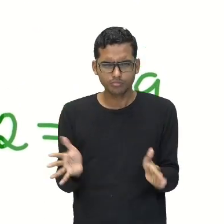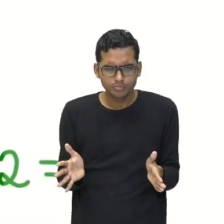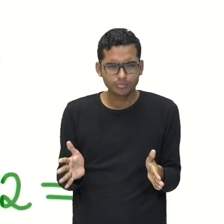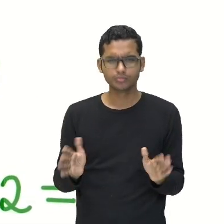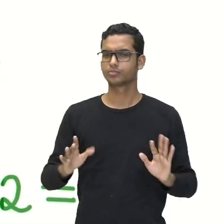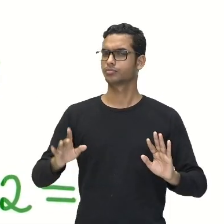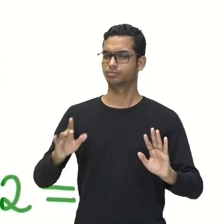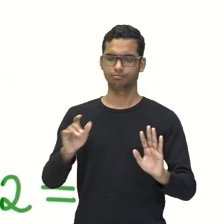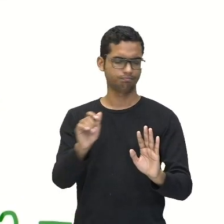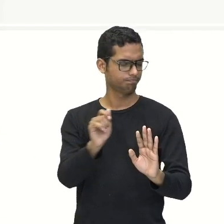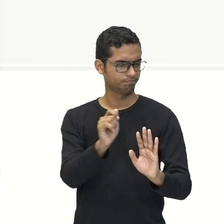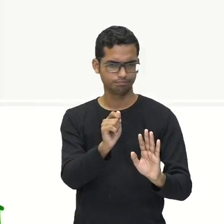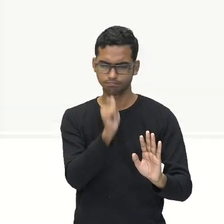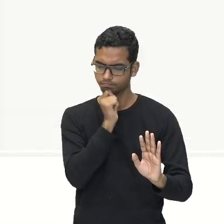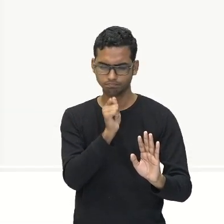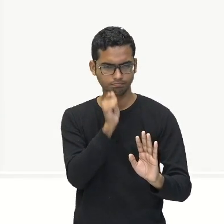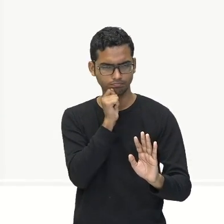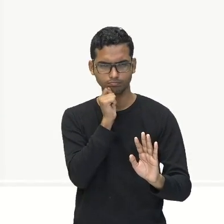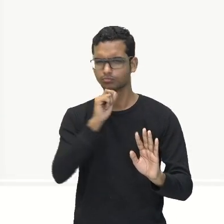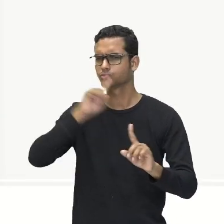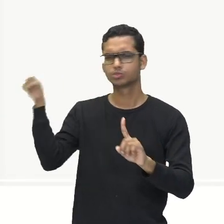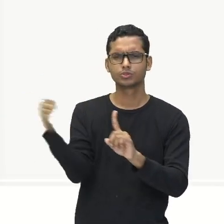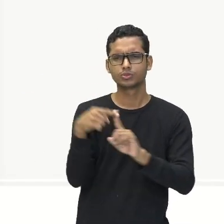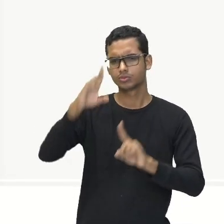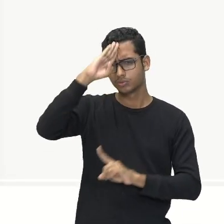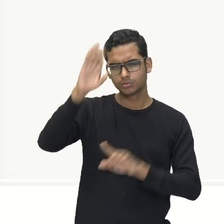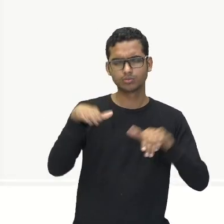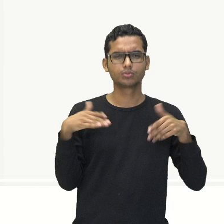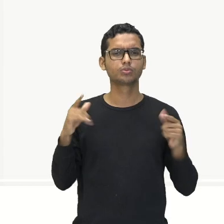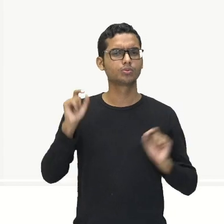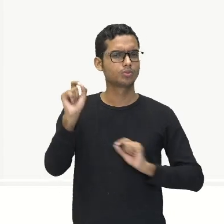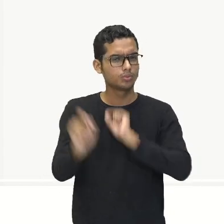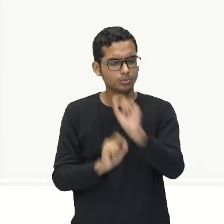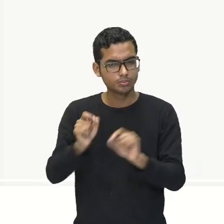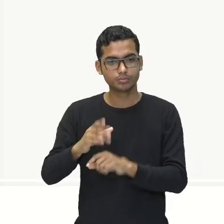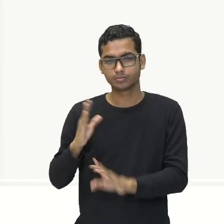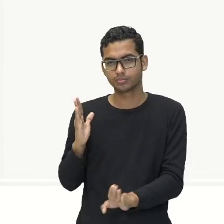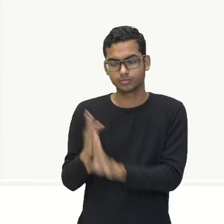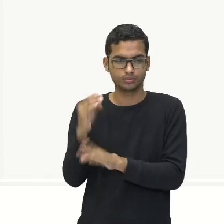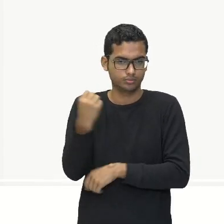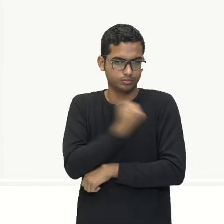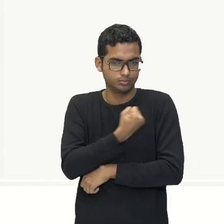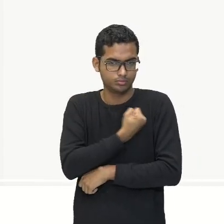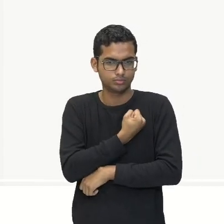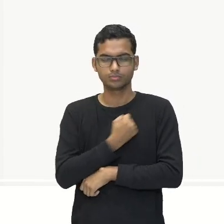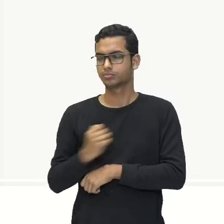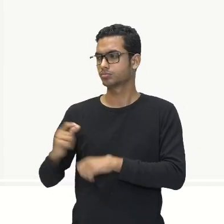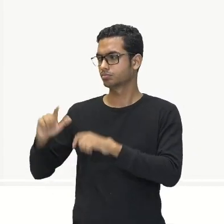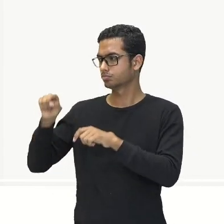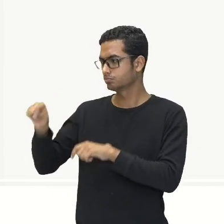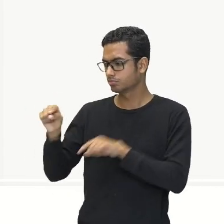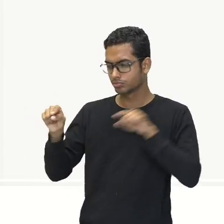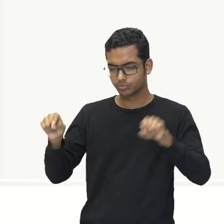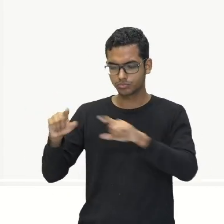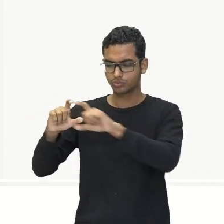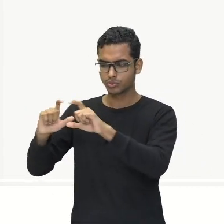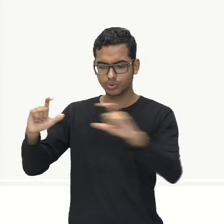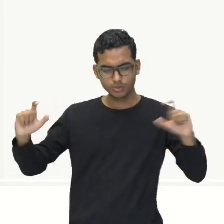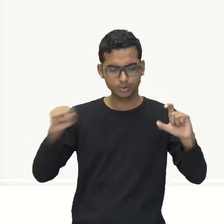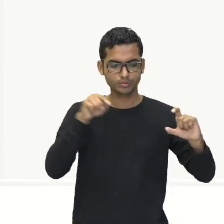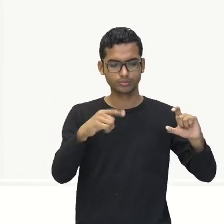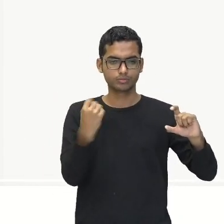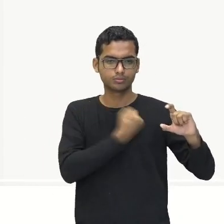né? Qual é o nosso objetivo? O nosso objetivo é encontrar os termos aqui do